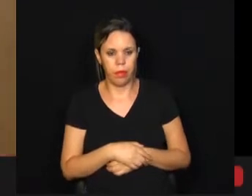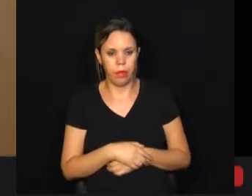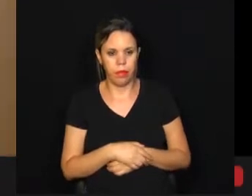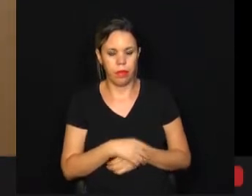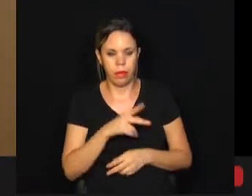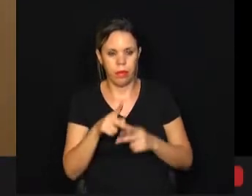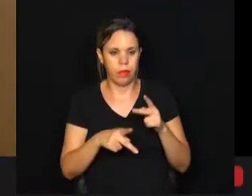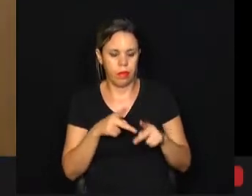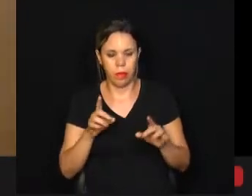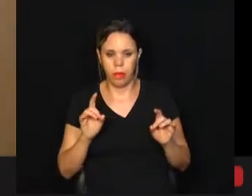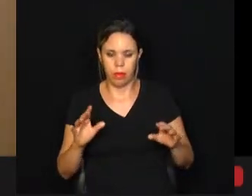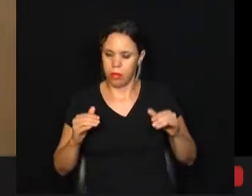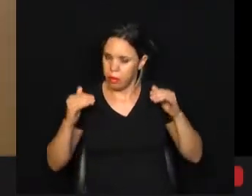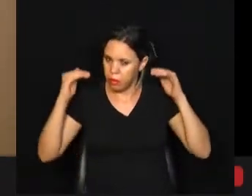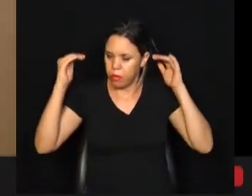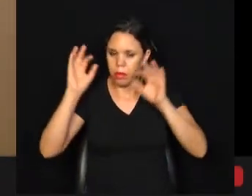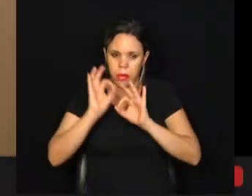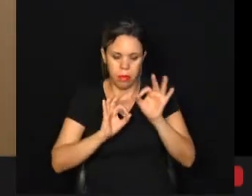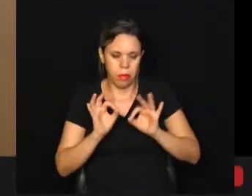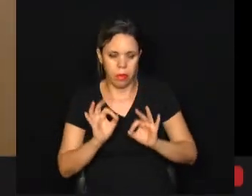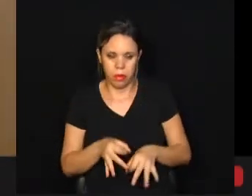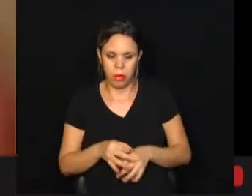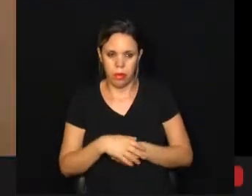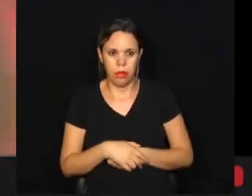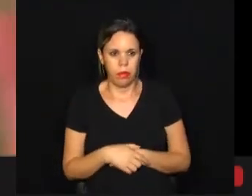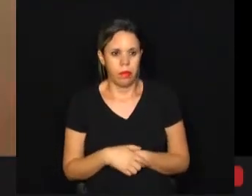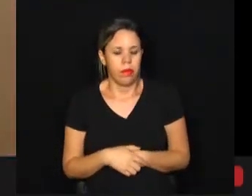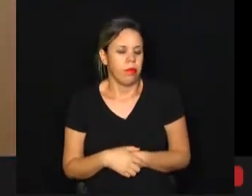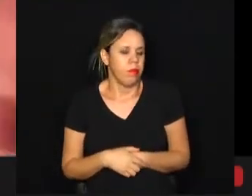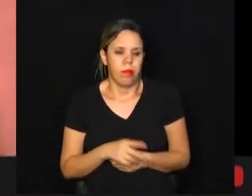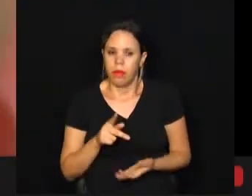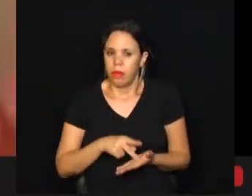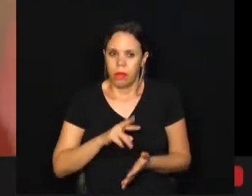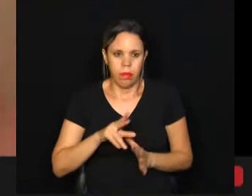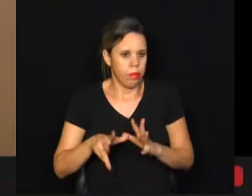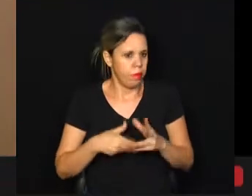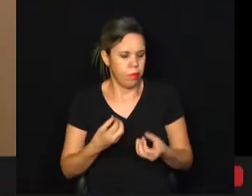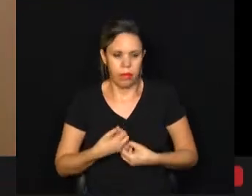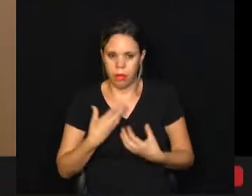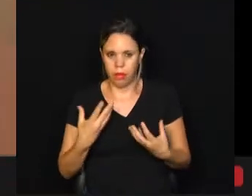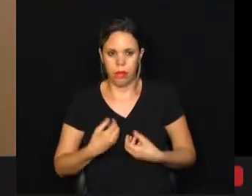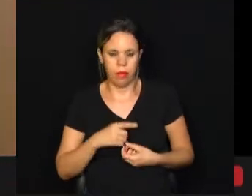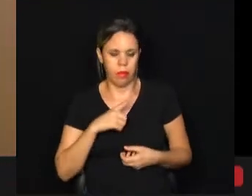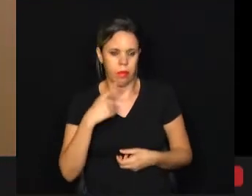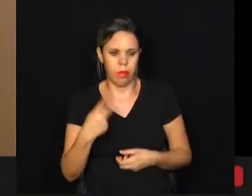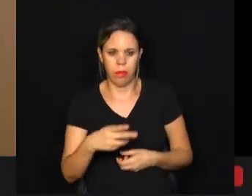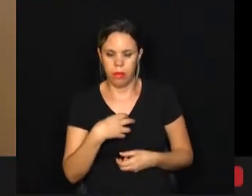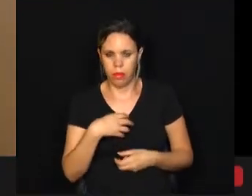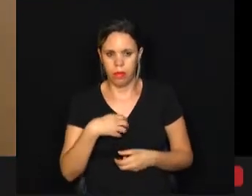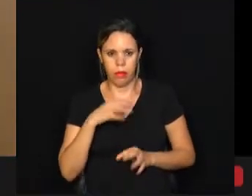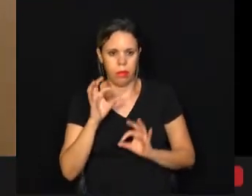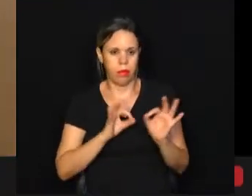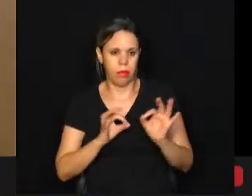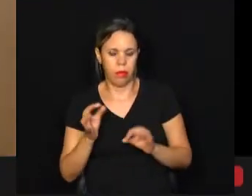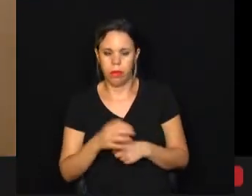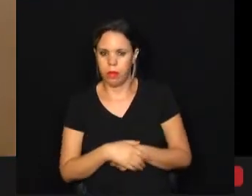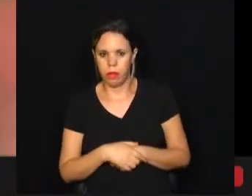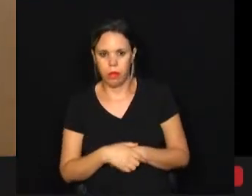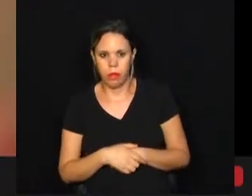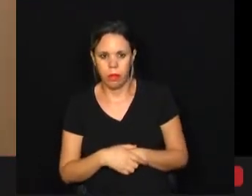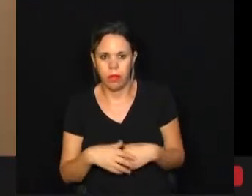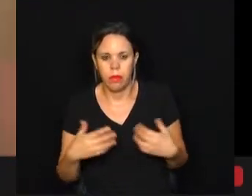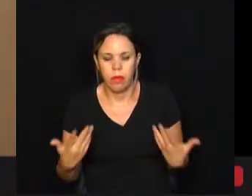é o organizado, o direitinho. E, na verdade, toda forma de expressão tem o seu modo de organização.